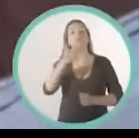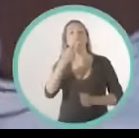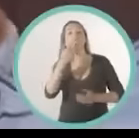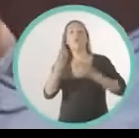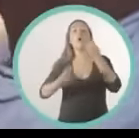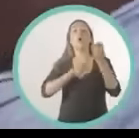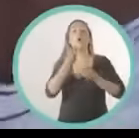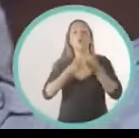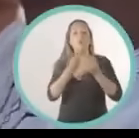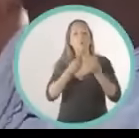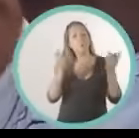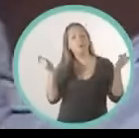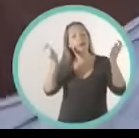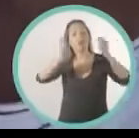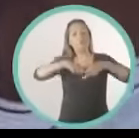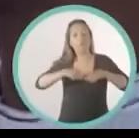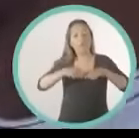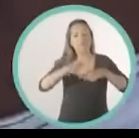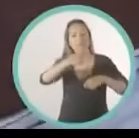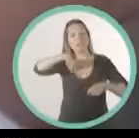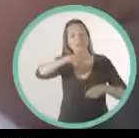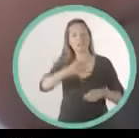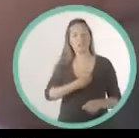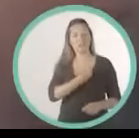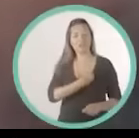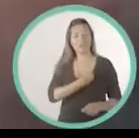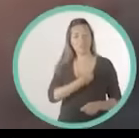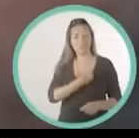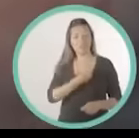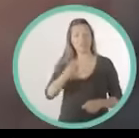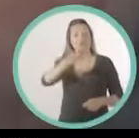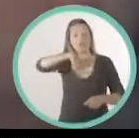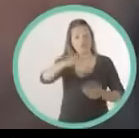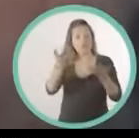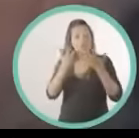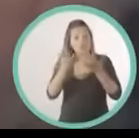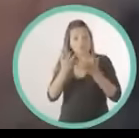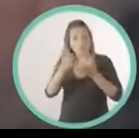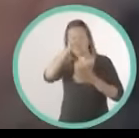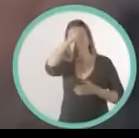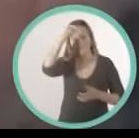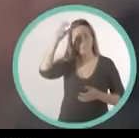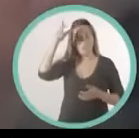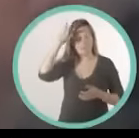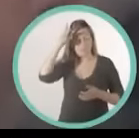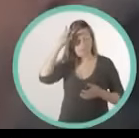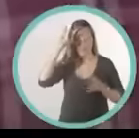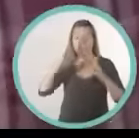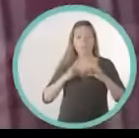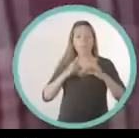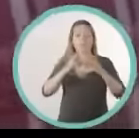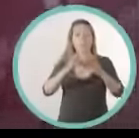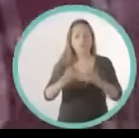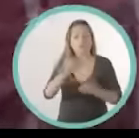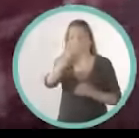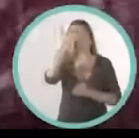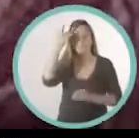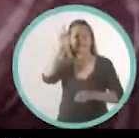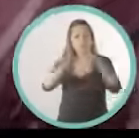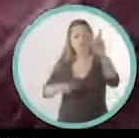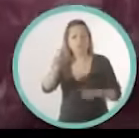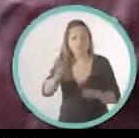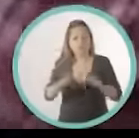das nossas virtudes, da nossa capacidade, do nosso futuro. Nós queremos um prefeito que governe essa cidade para todas